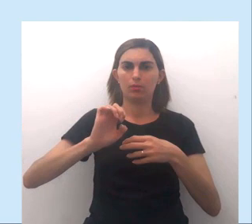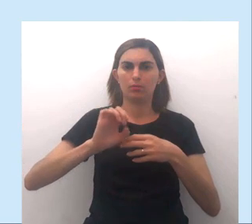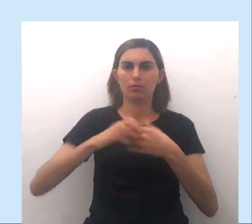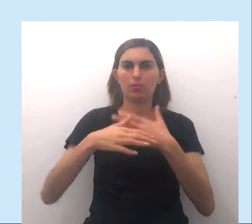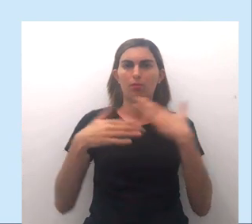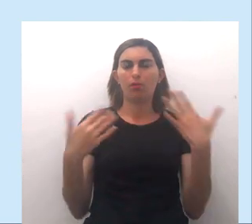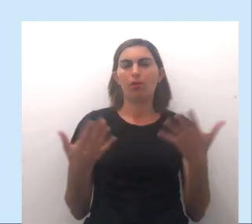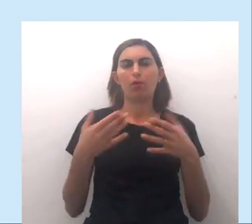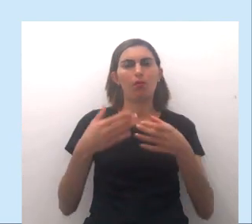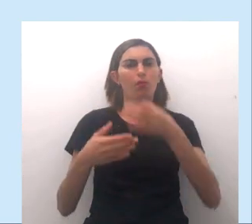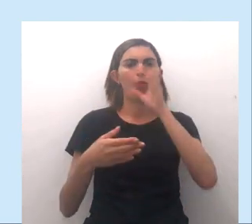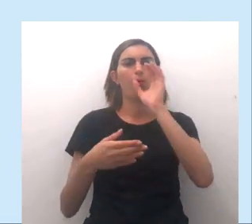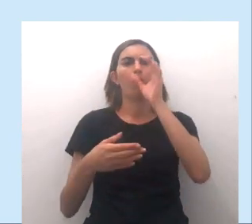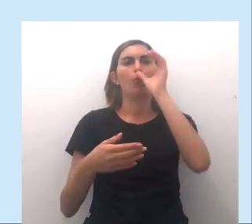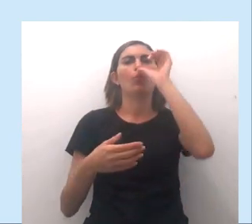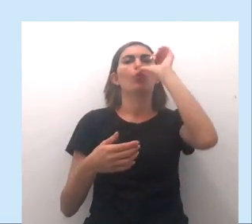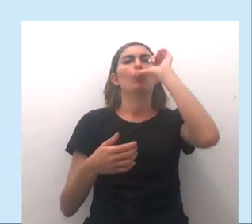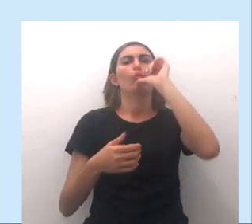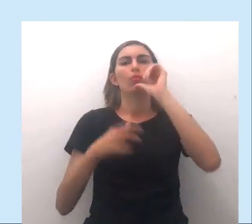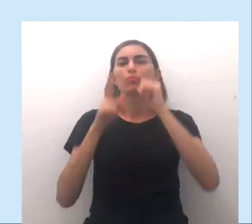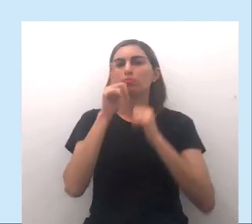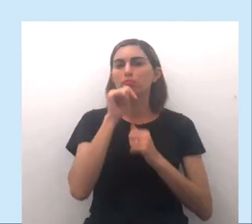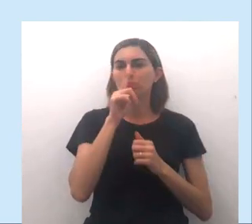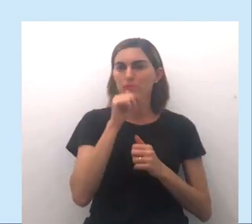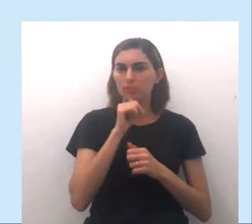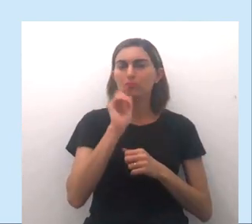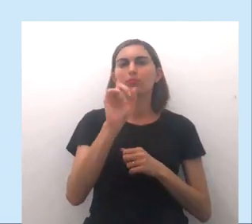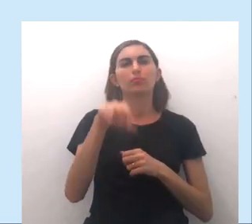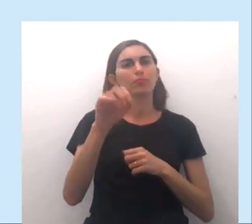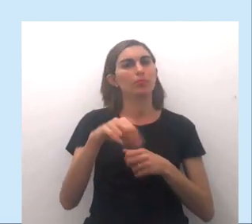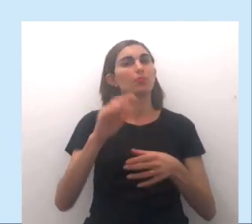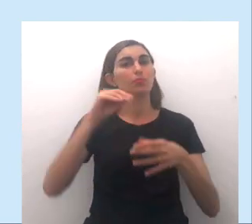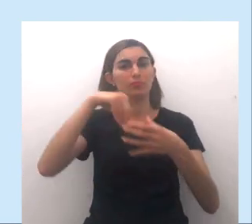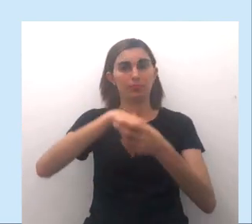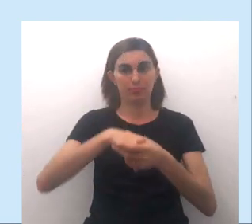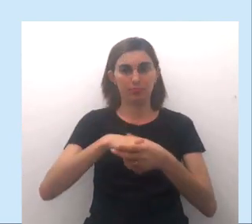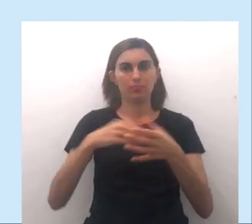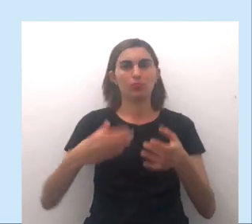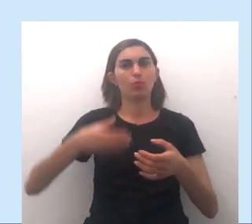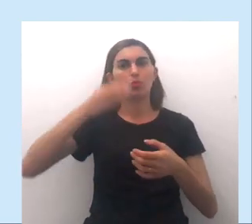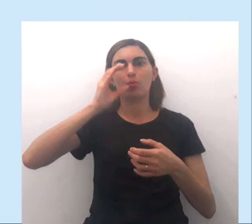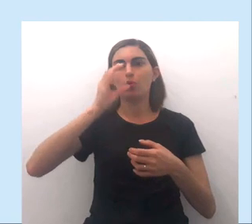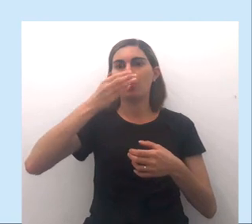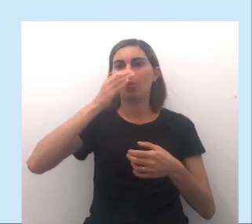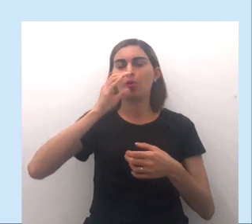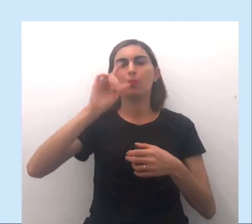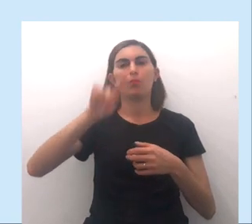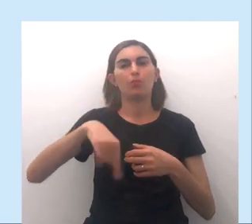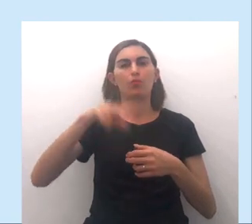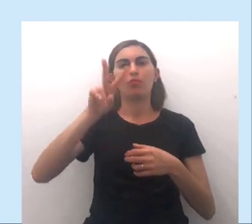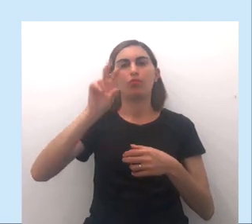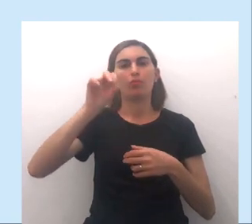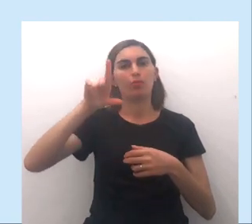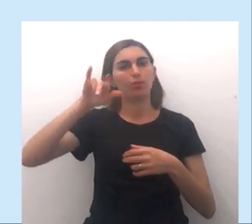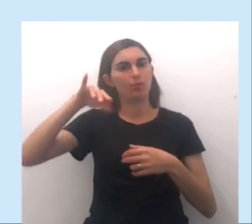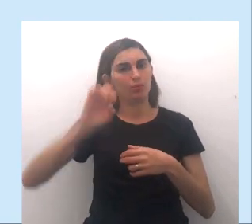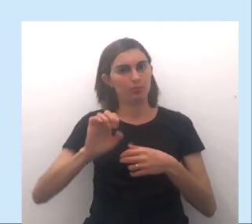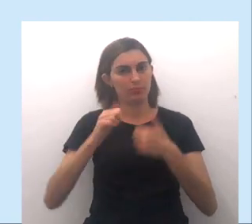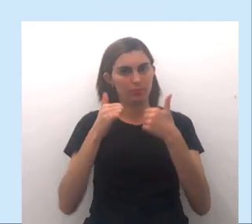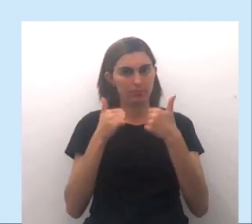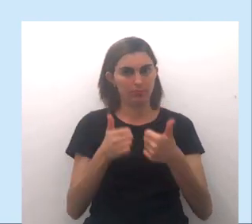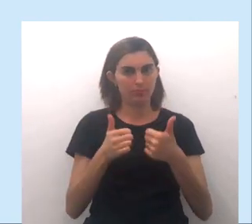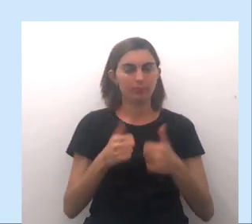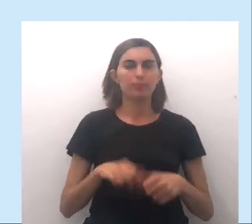copo que eu bebo água, aquela região interna do copo é o volume. Beleza? Então,